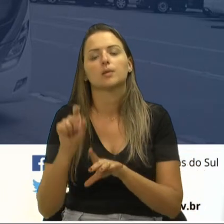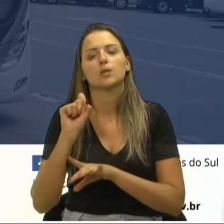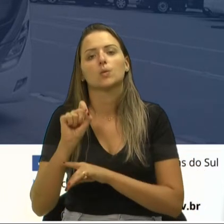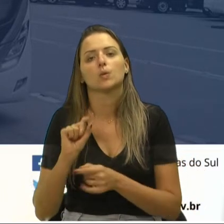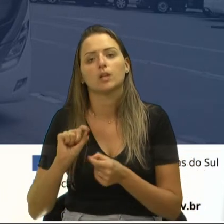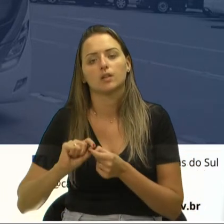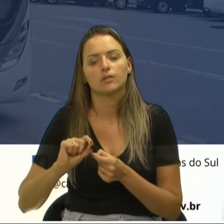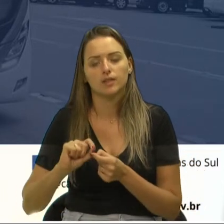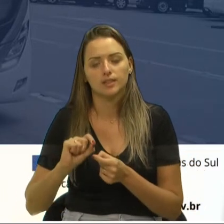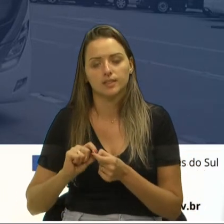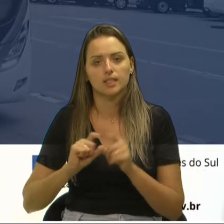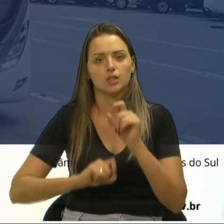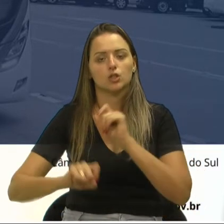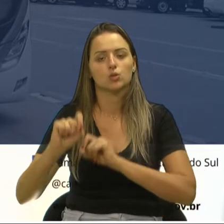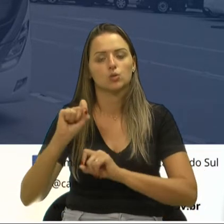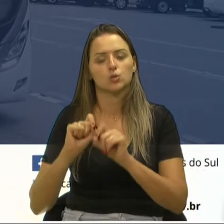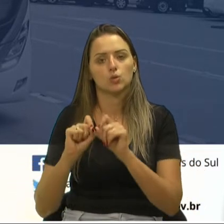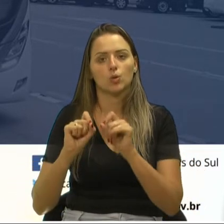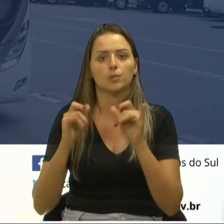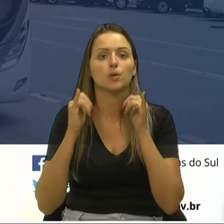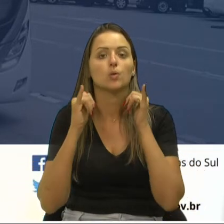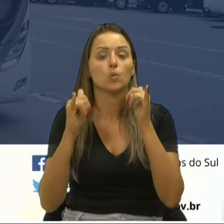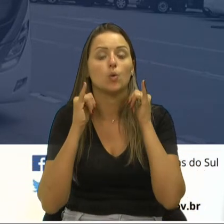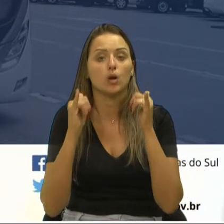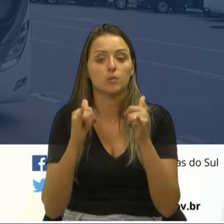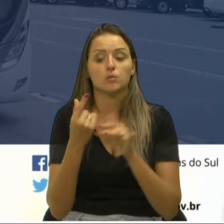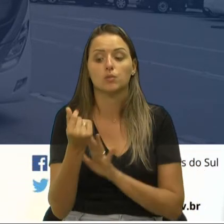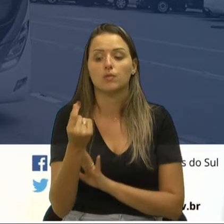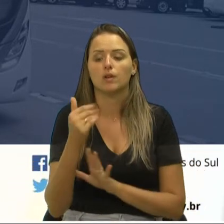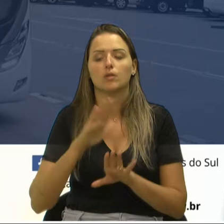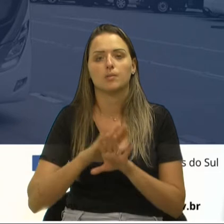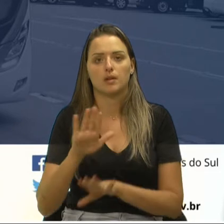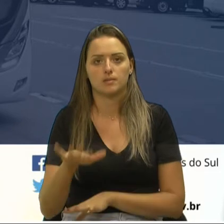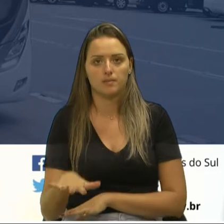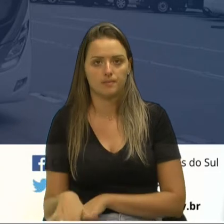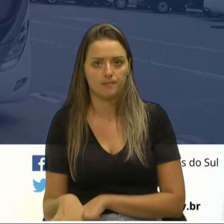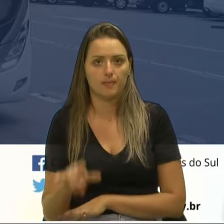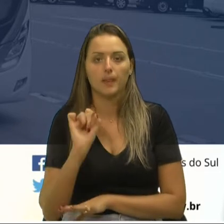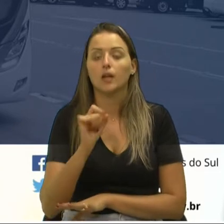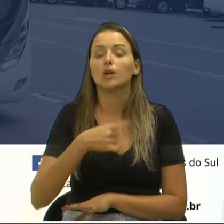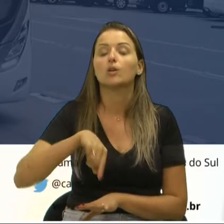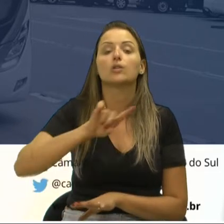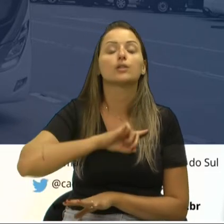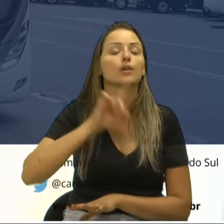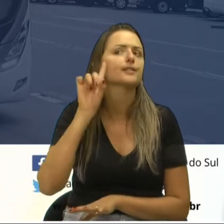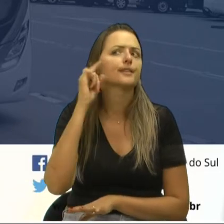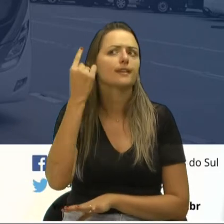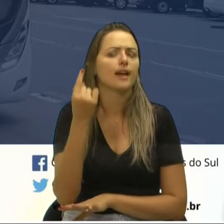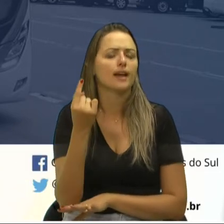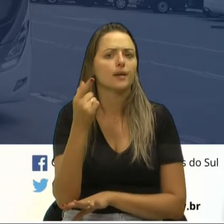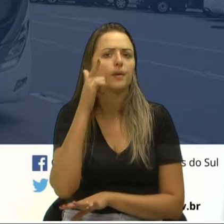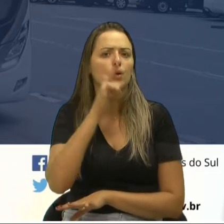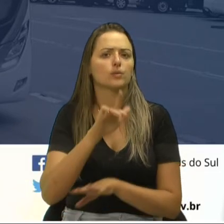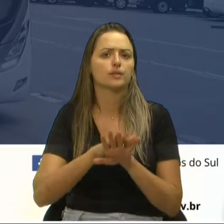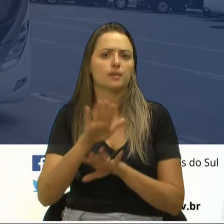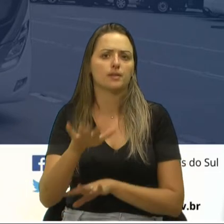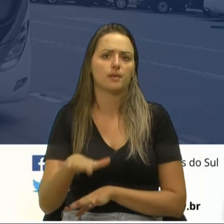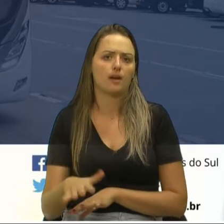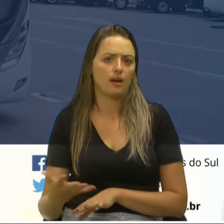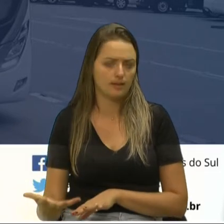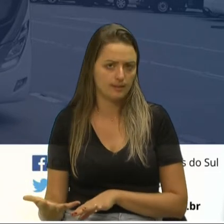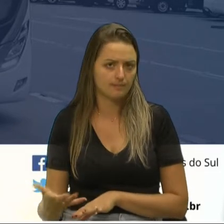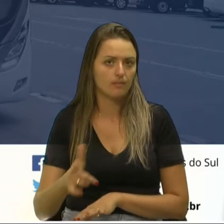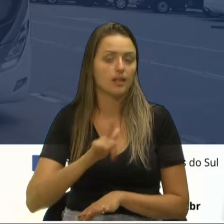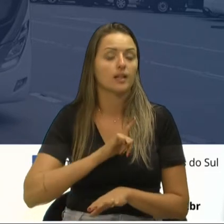próxima licitação, transporte público, a tarifa seja mais baixa. O que, que poderemos fazer para baixar o custo, ter